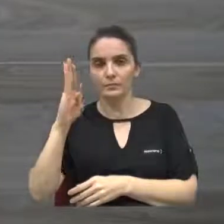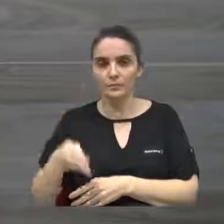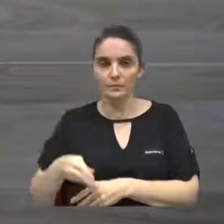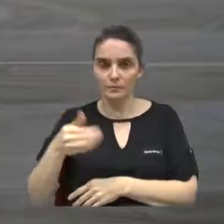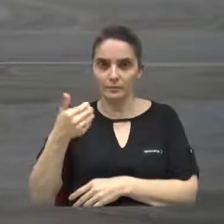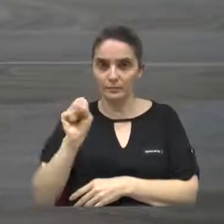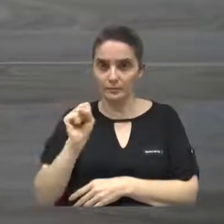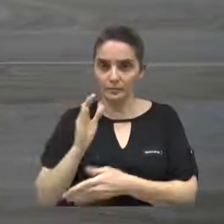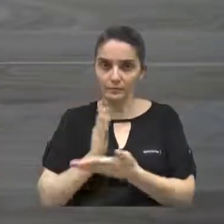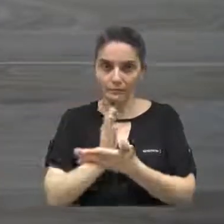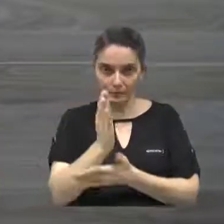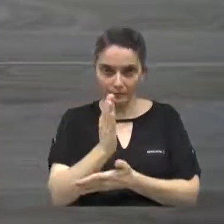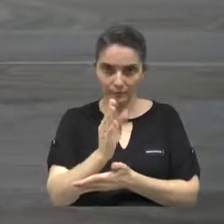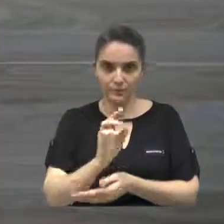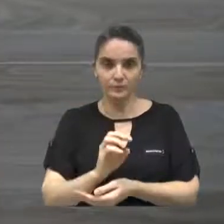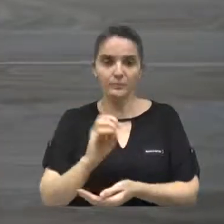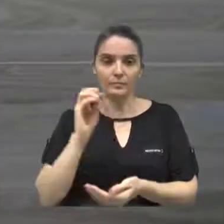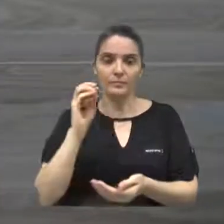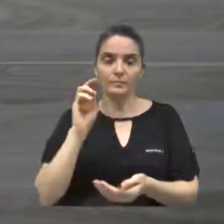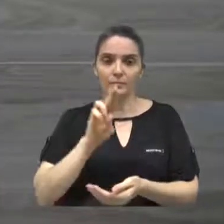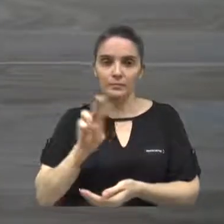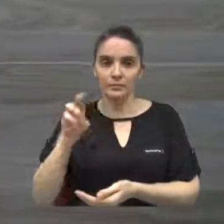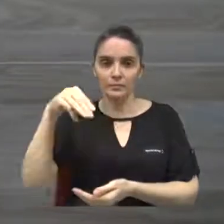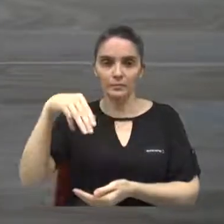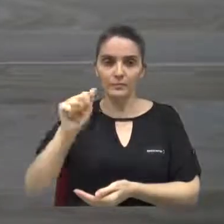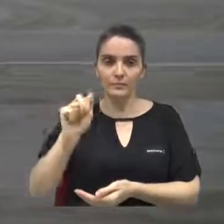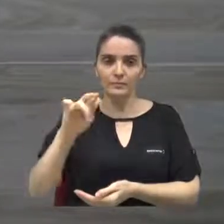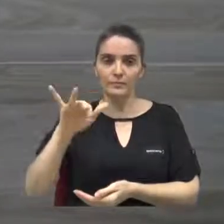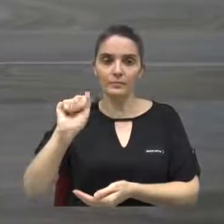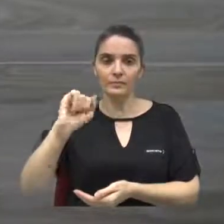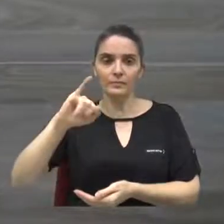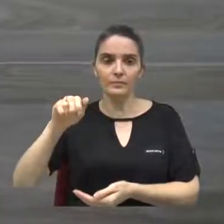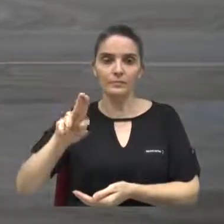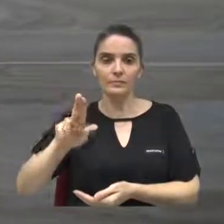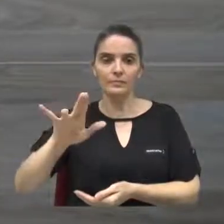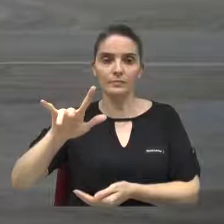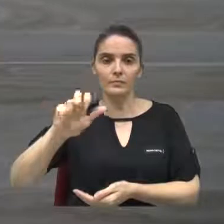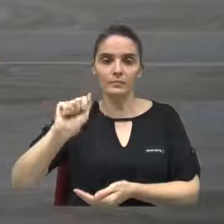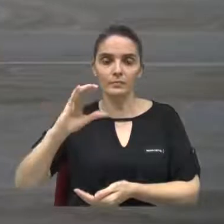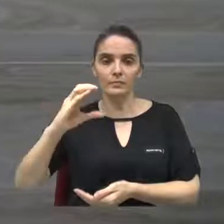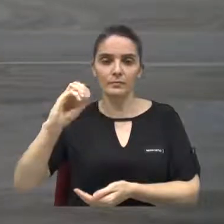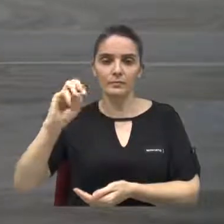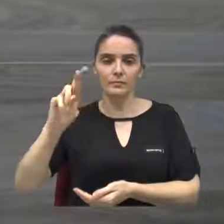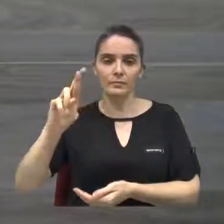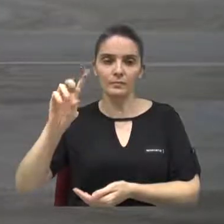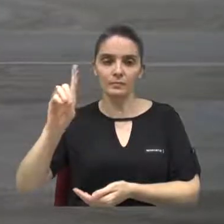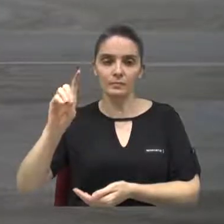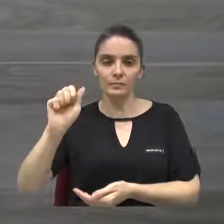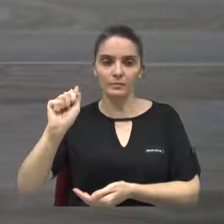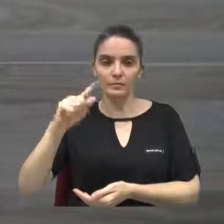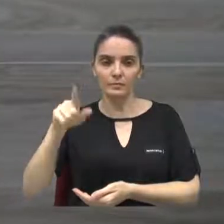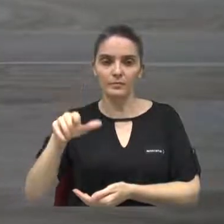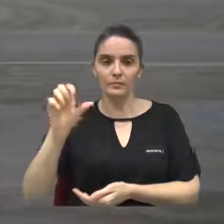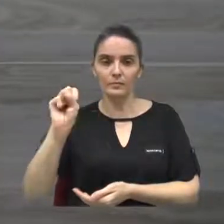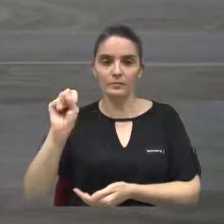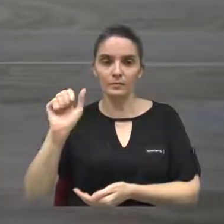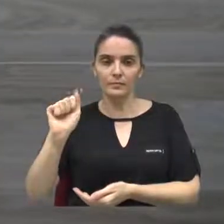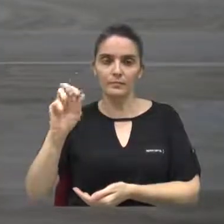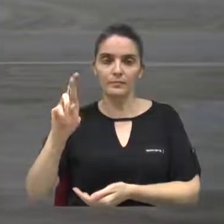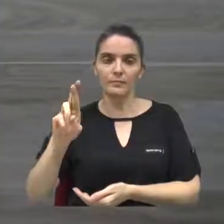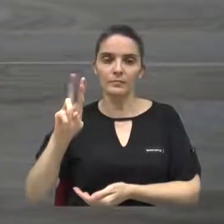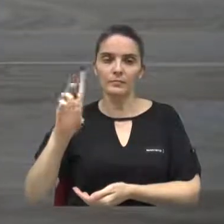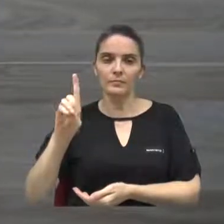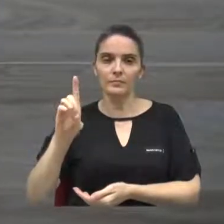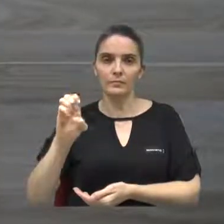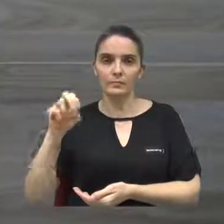38/2018, que perpetua o nome de Maria Júlia Cordar Sardenha na Rua 3 do loteamento